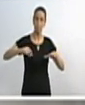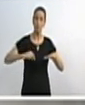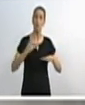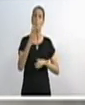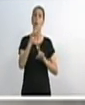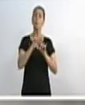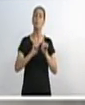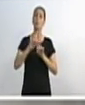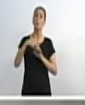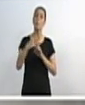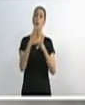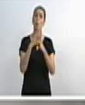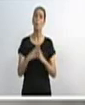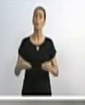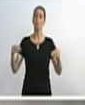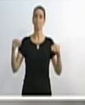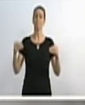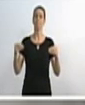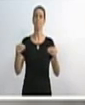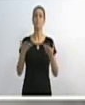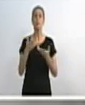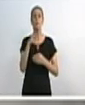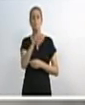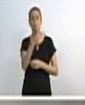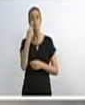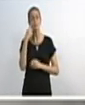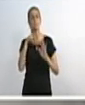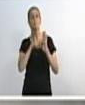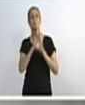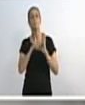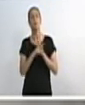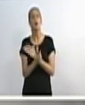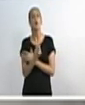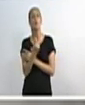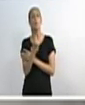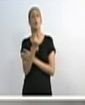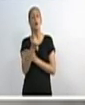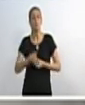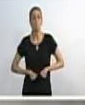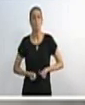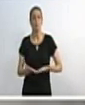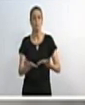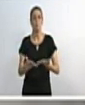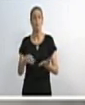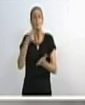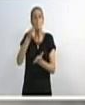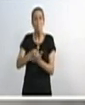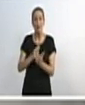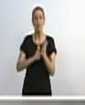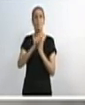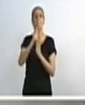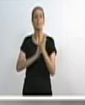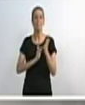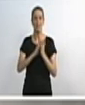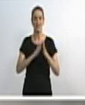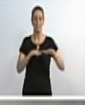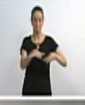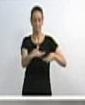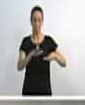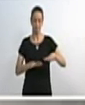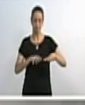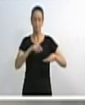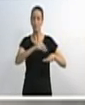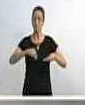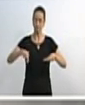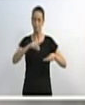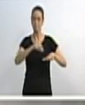Tá? Queria que o senhor levantasse o custo dessa faixa que foi pintada e depois o custo de uma lombada elevada. Por